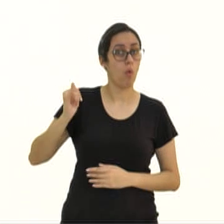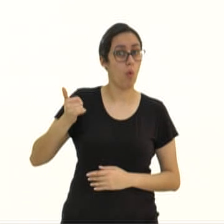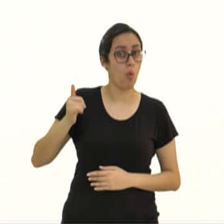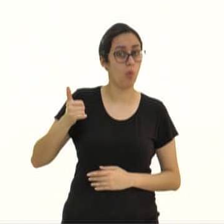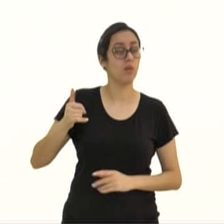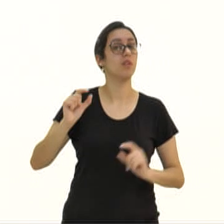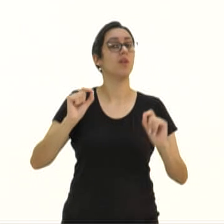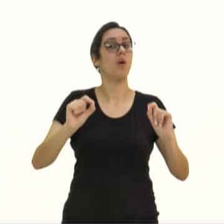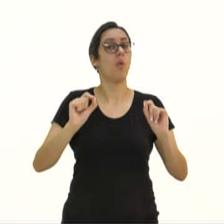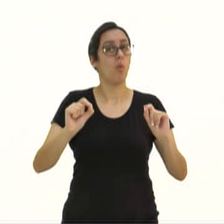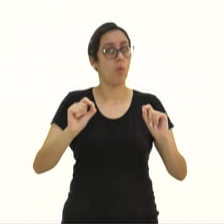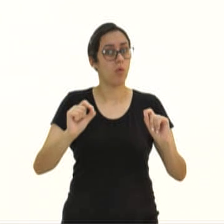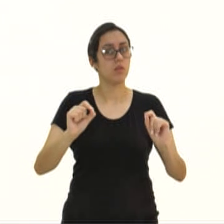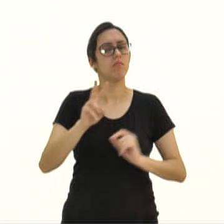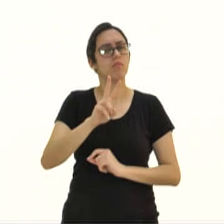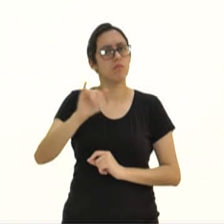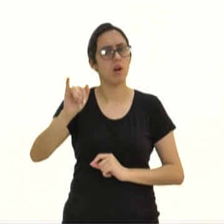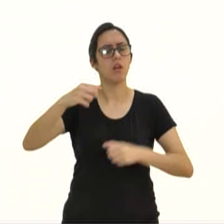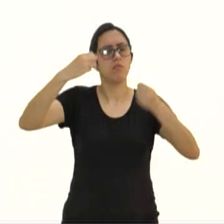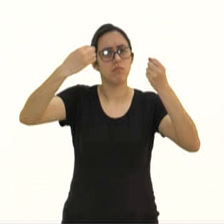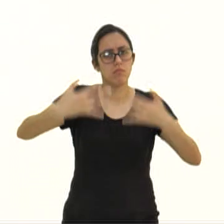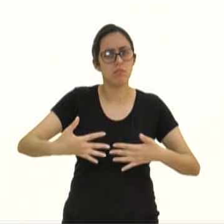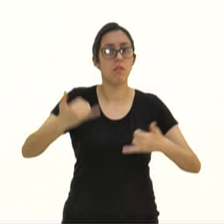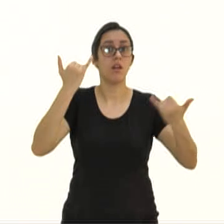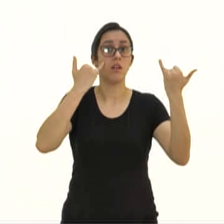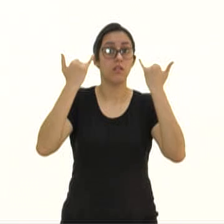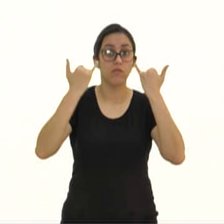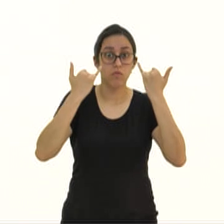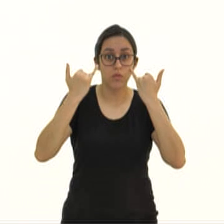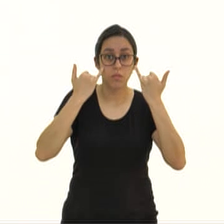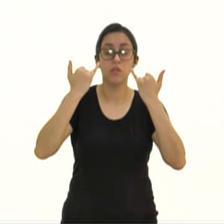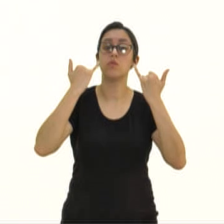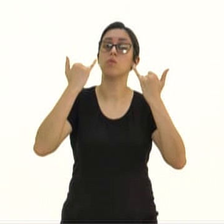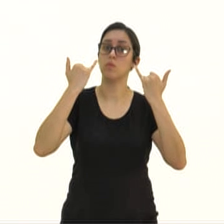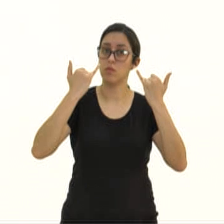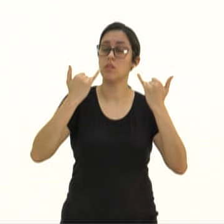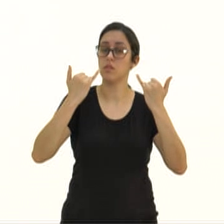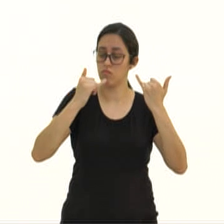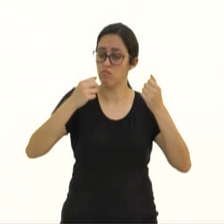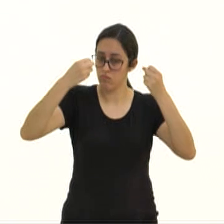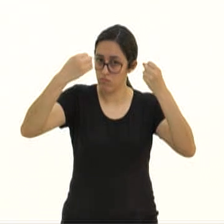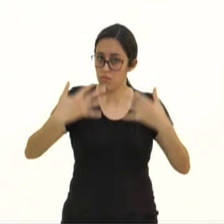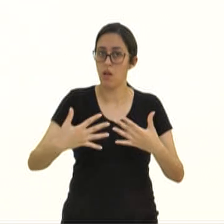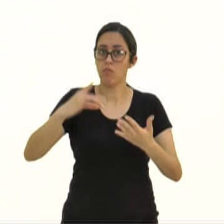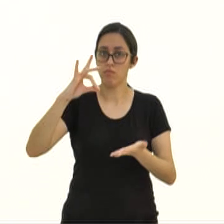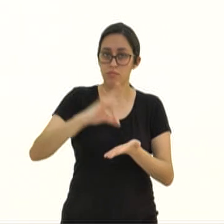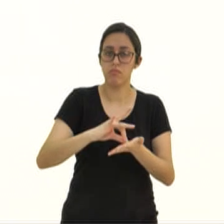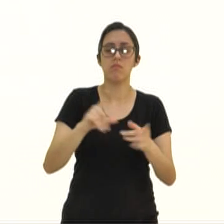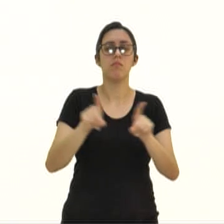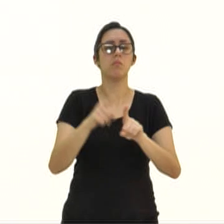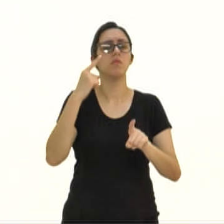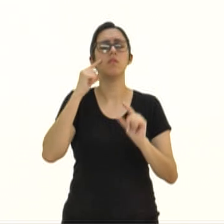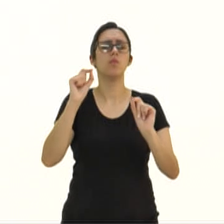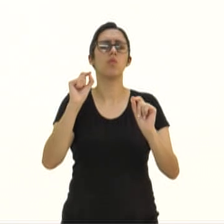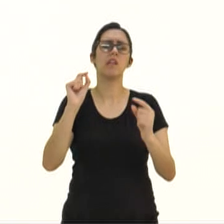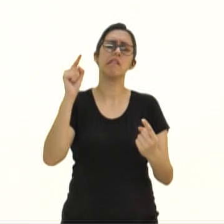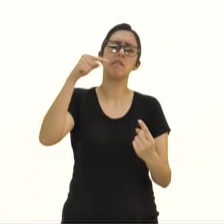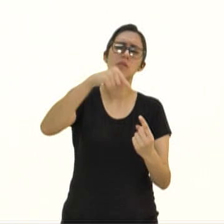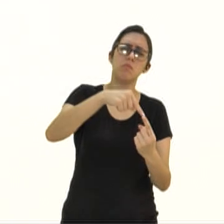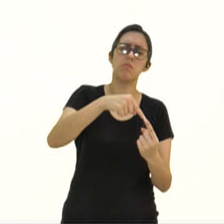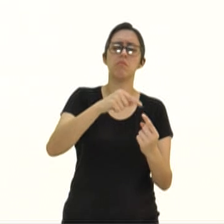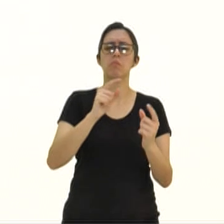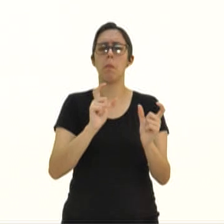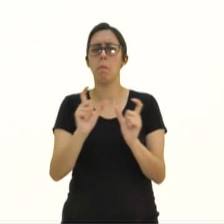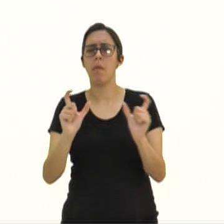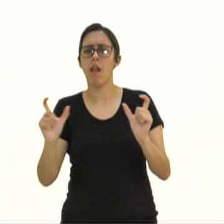vamos localizar informações explícitas de um texto, vamos também inferir o sentido de